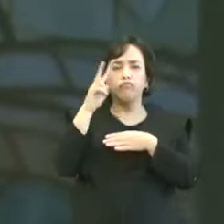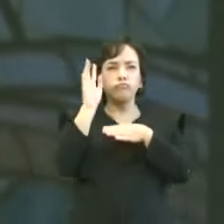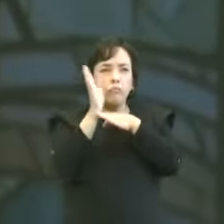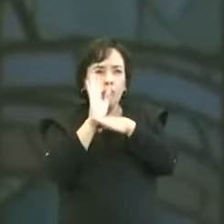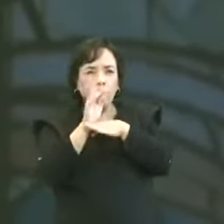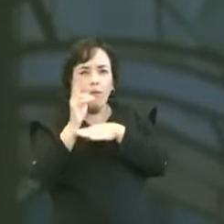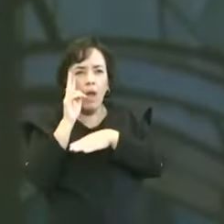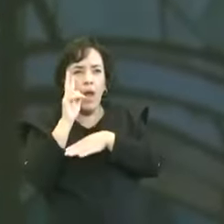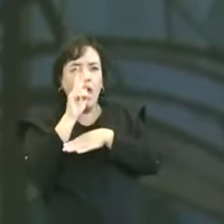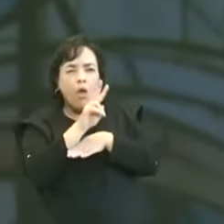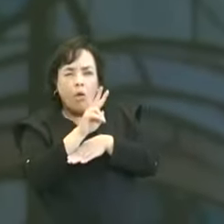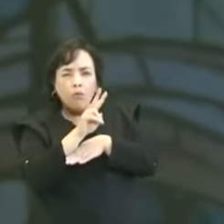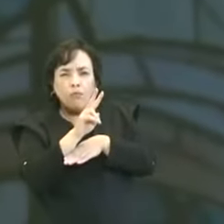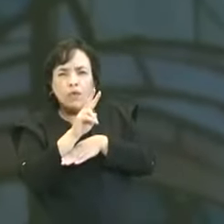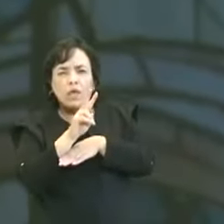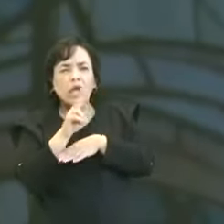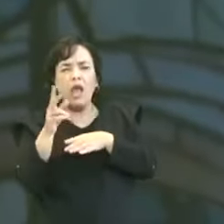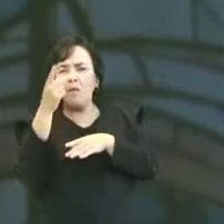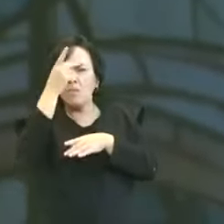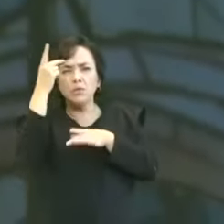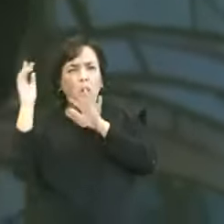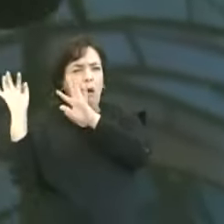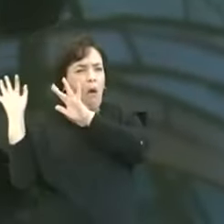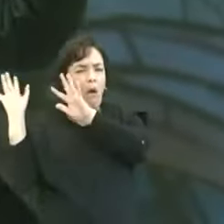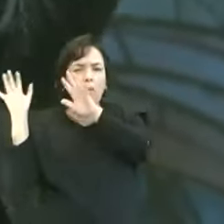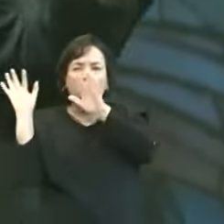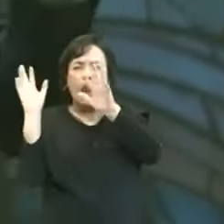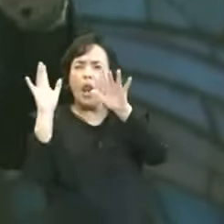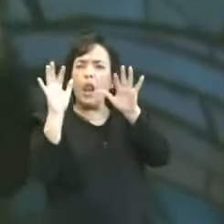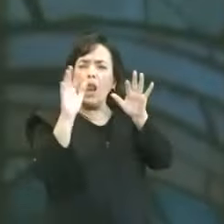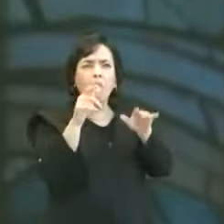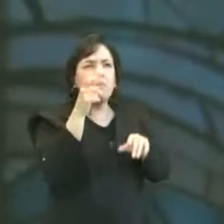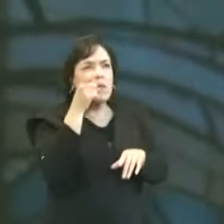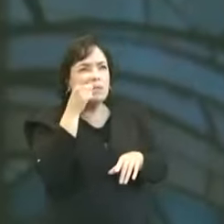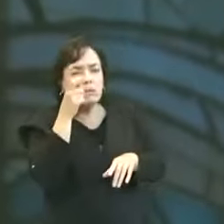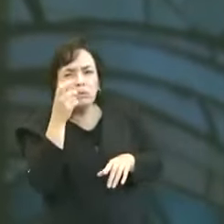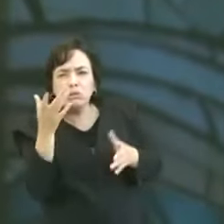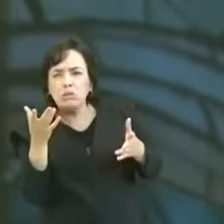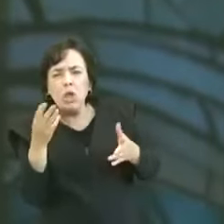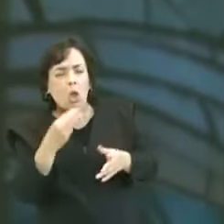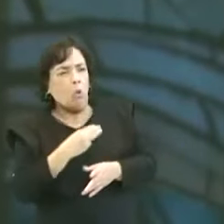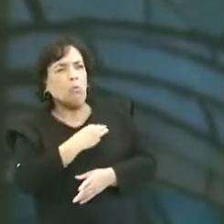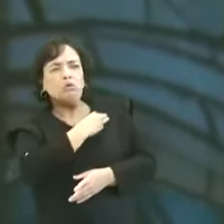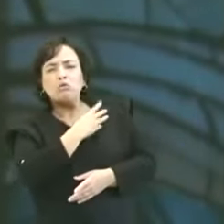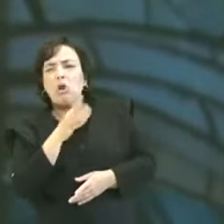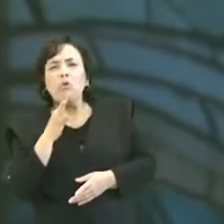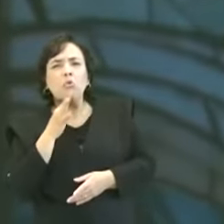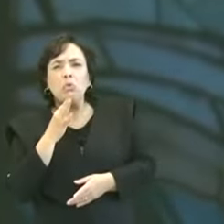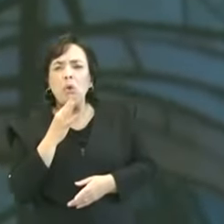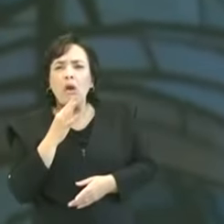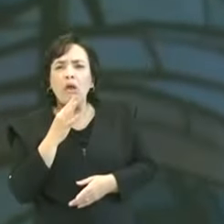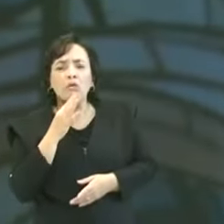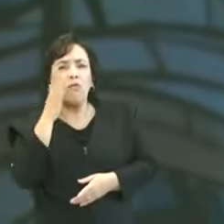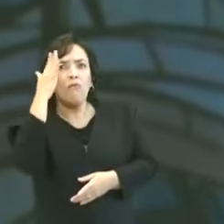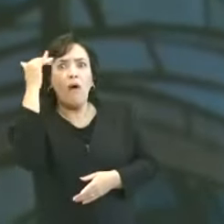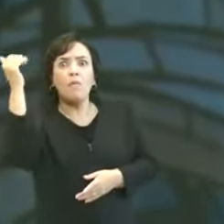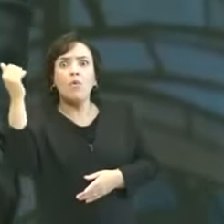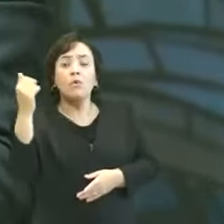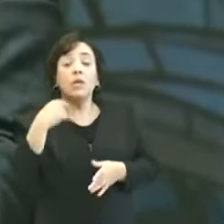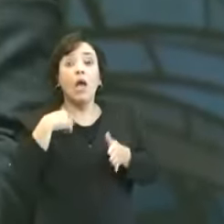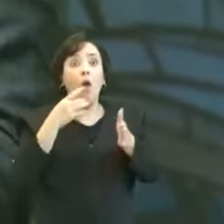aquela multidão que você não via o final, eu falei, meu Deus, o que é isso? Nunca ouvi falar sobre esse ministério. E eu pesquisando, eu